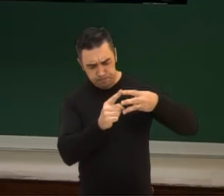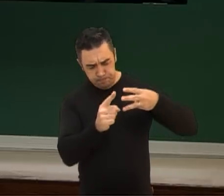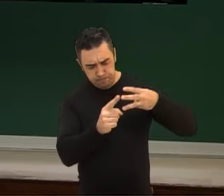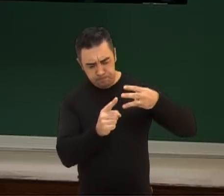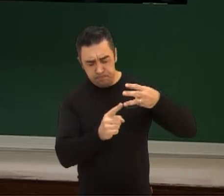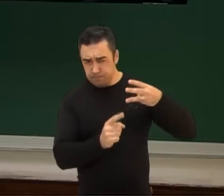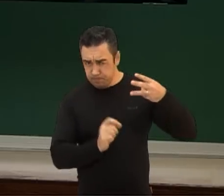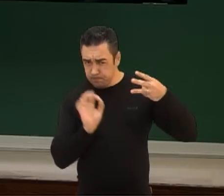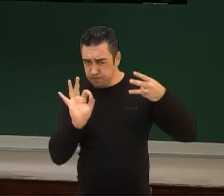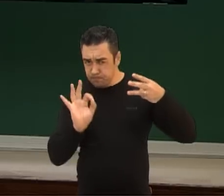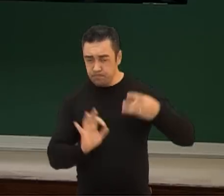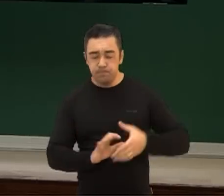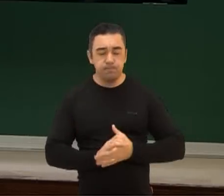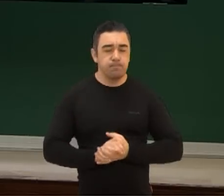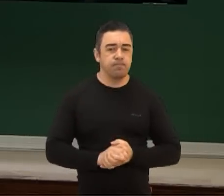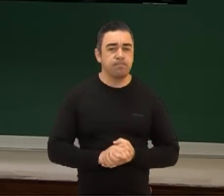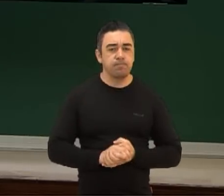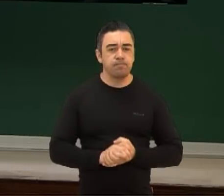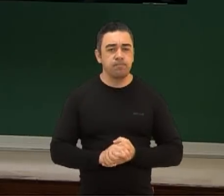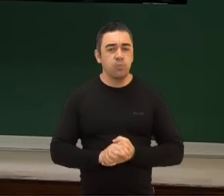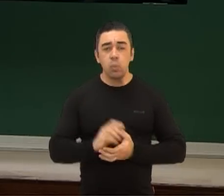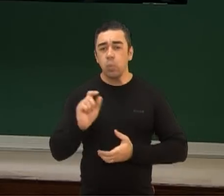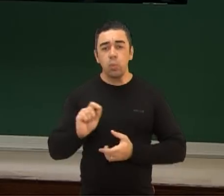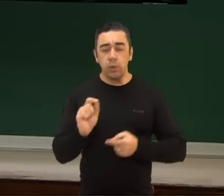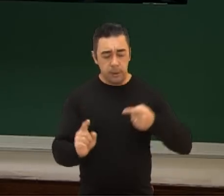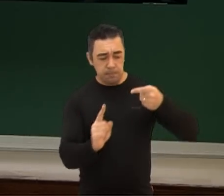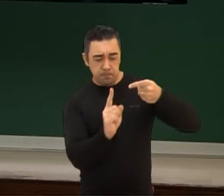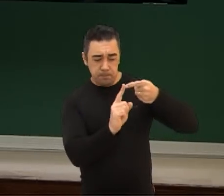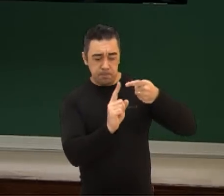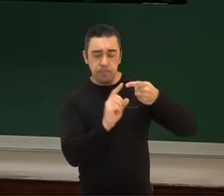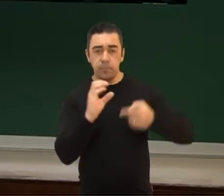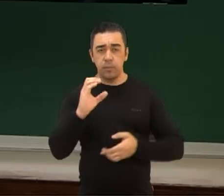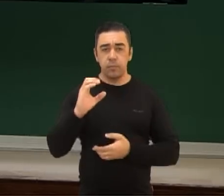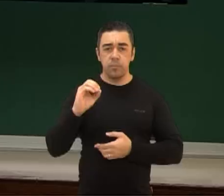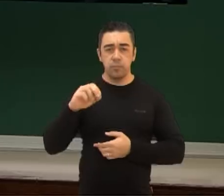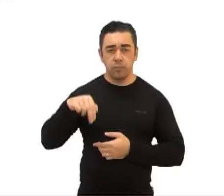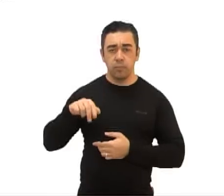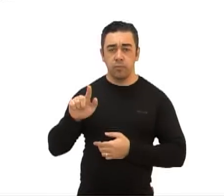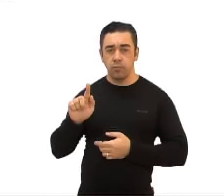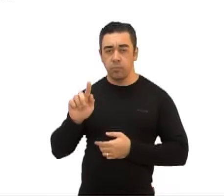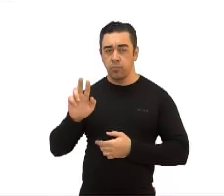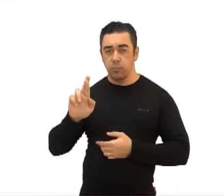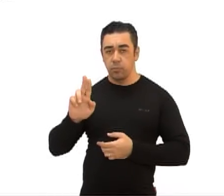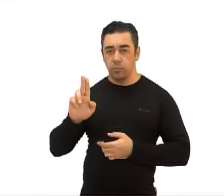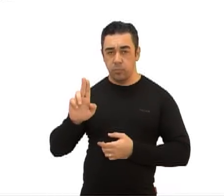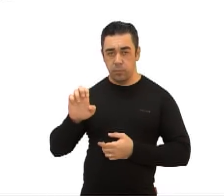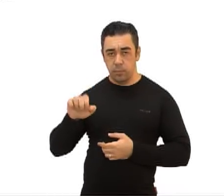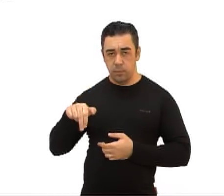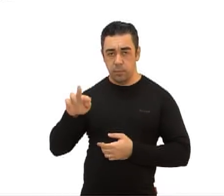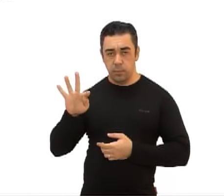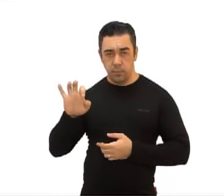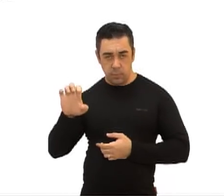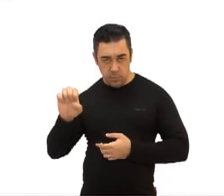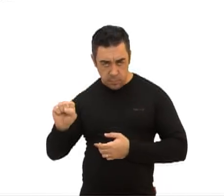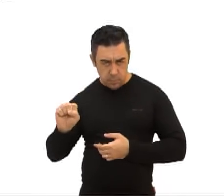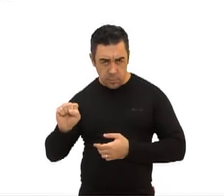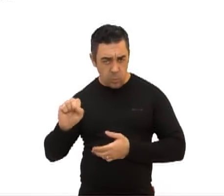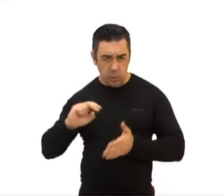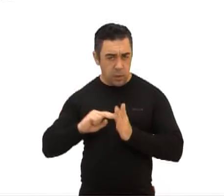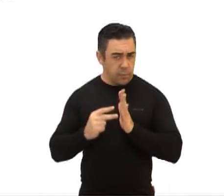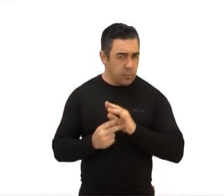aula anterior? O que são ângulos congruentes? Então, ângulos congruentes,